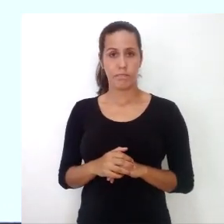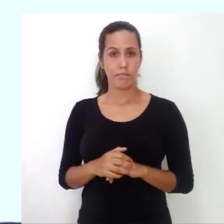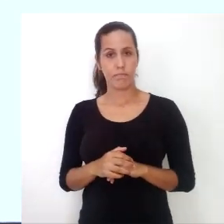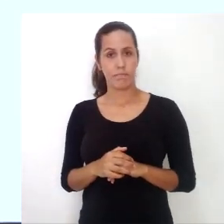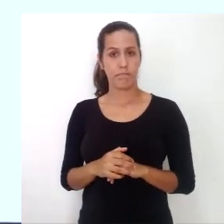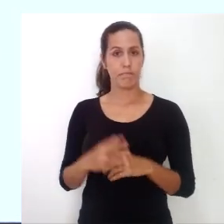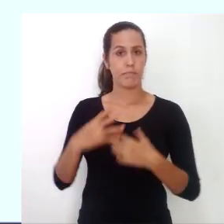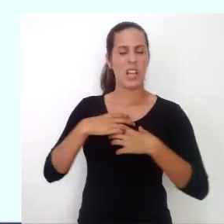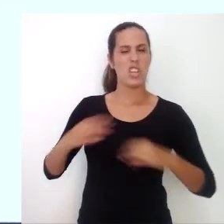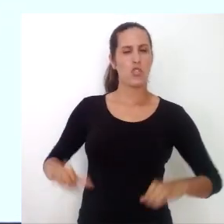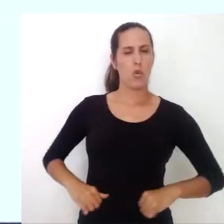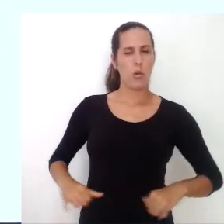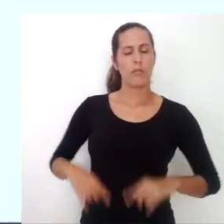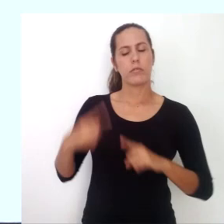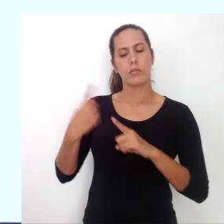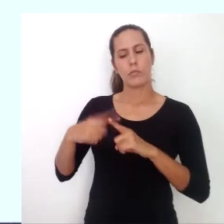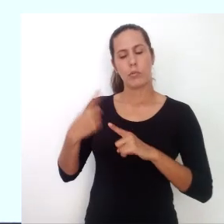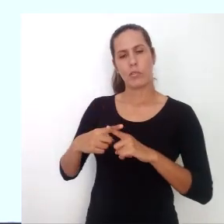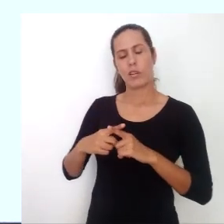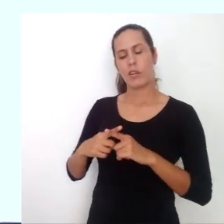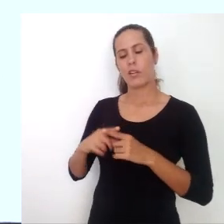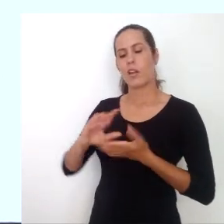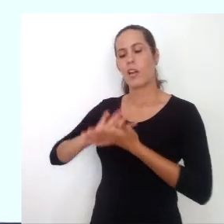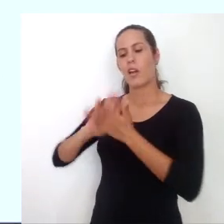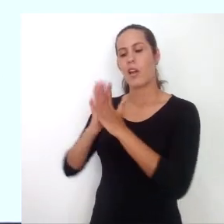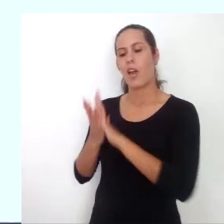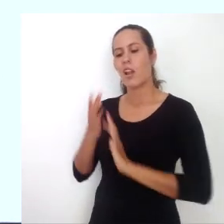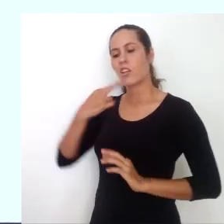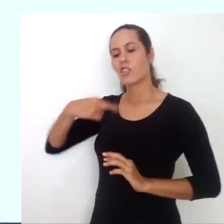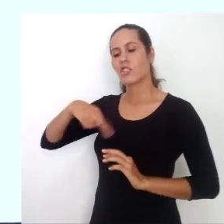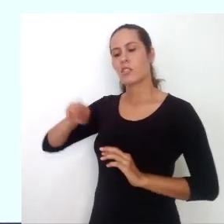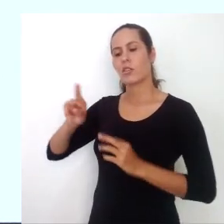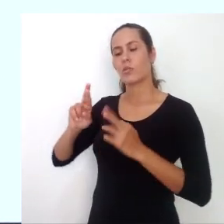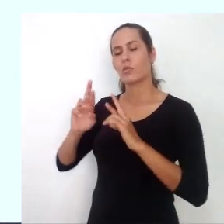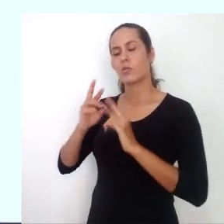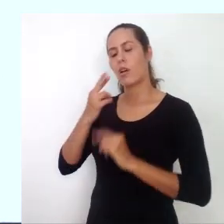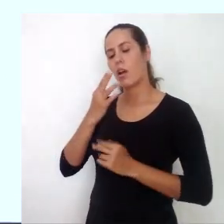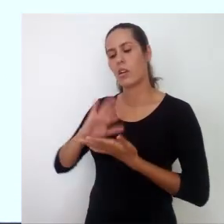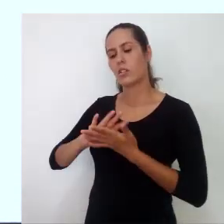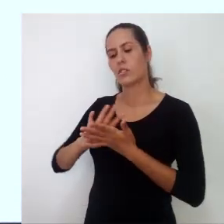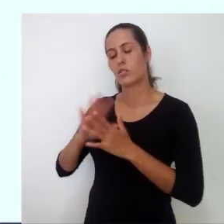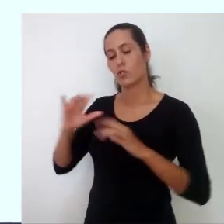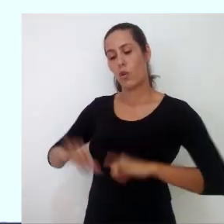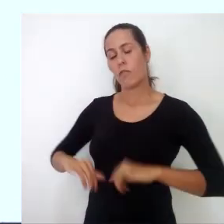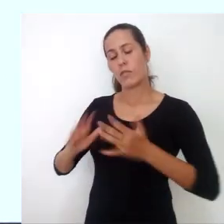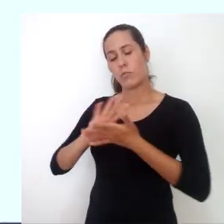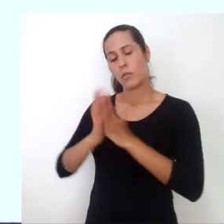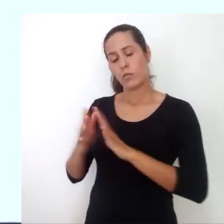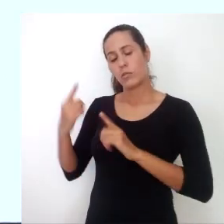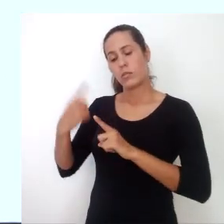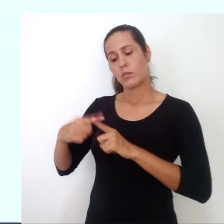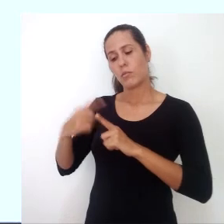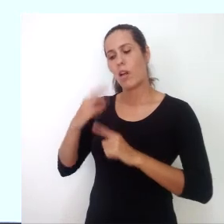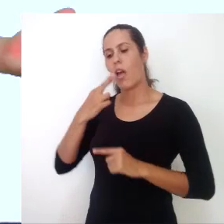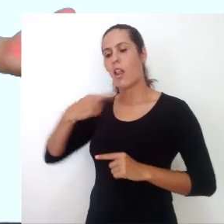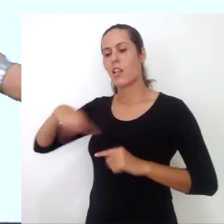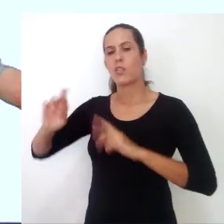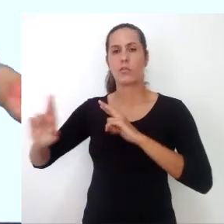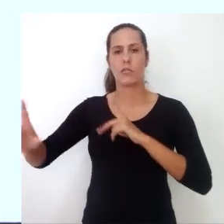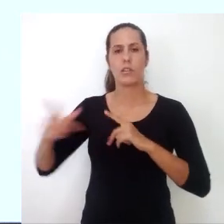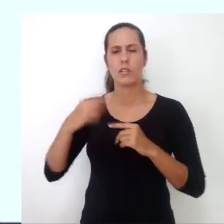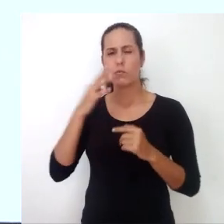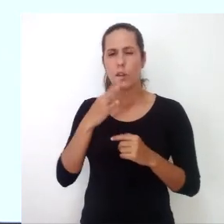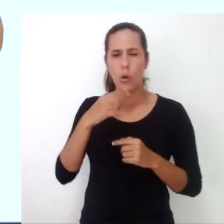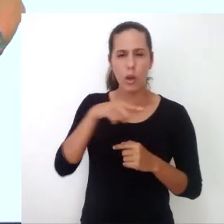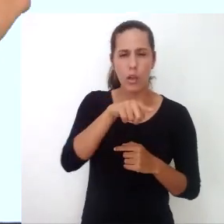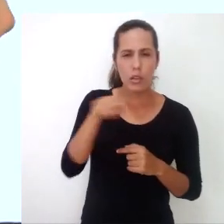Vamos refletir, certo? Lembrar que esse documento, a Declaração Universal dos Direitos Humanos, ele busca o quê? Em síntese,